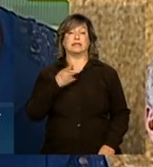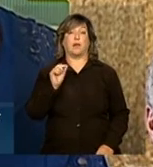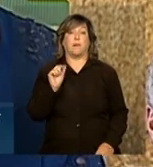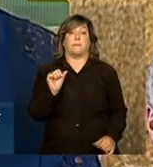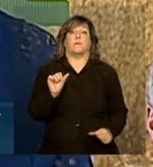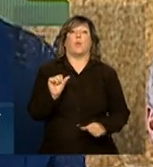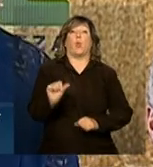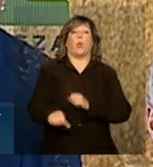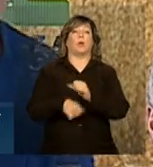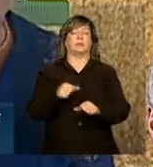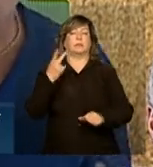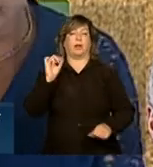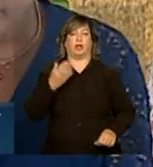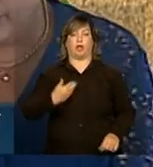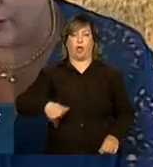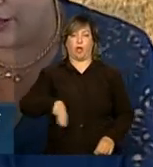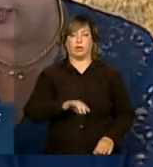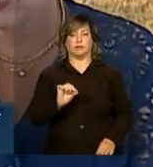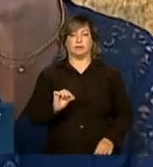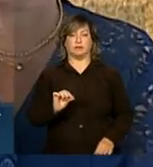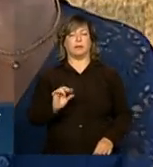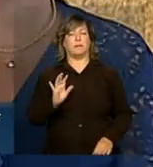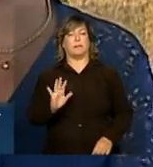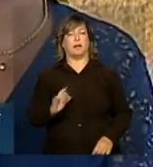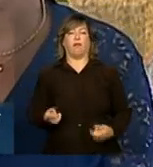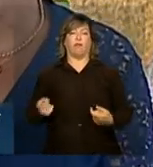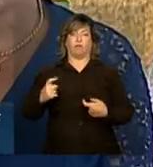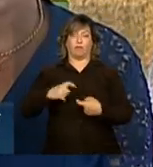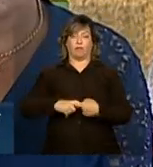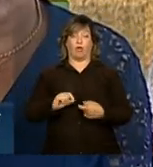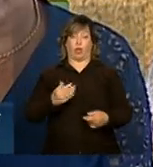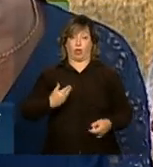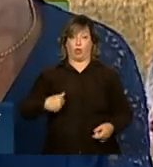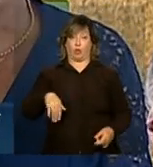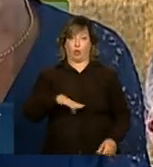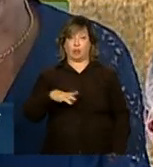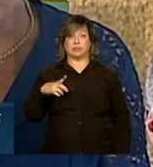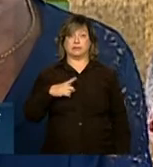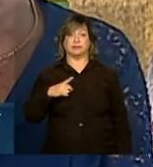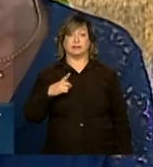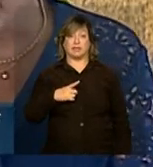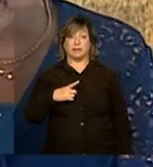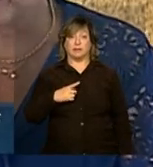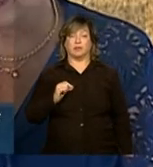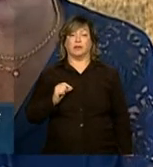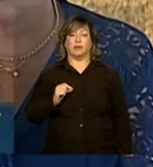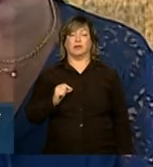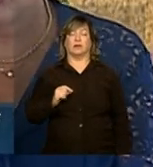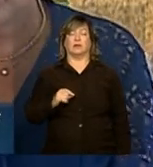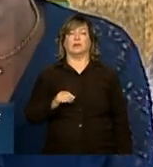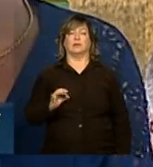nós. Mas, voltando, nós temos e consideramos fundamental que o